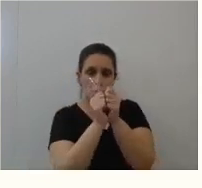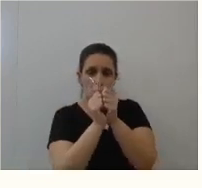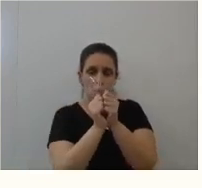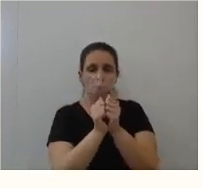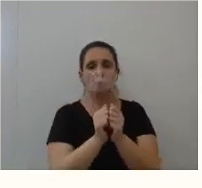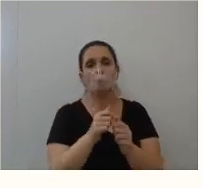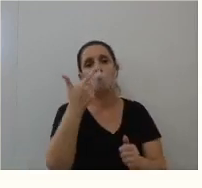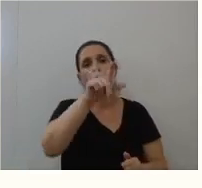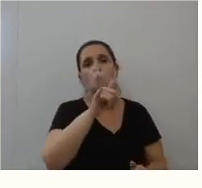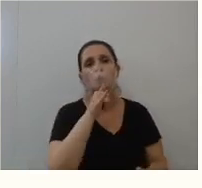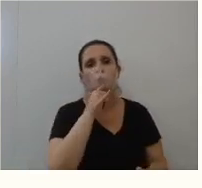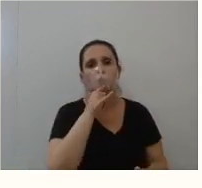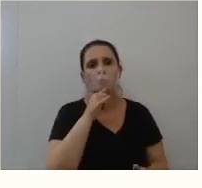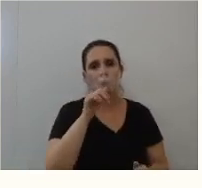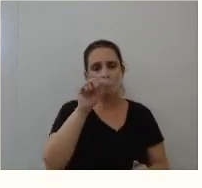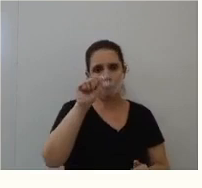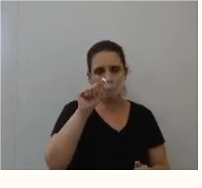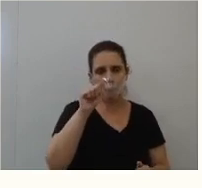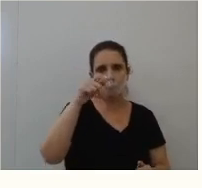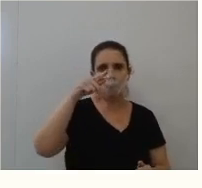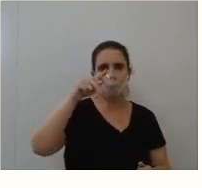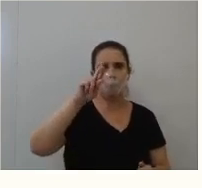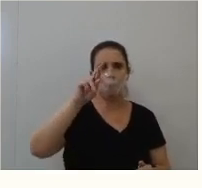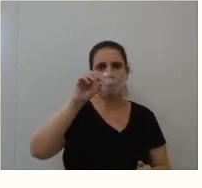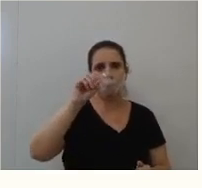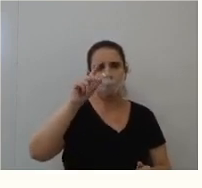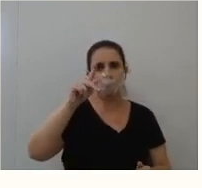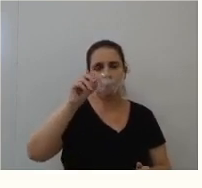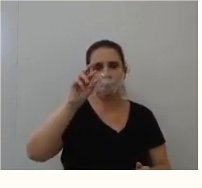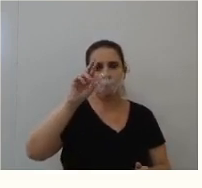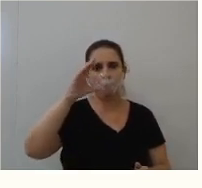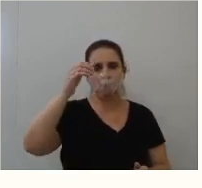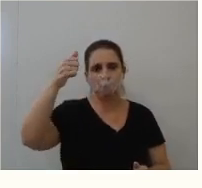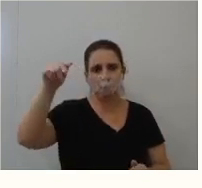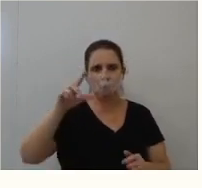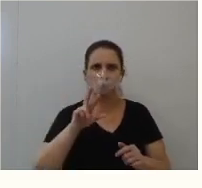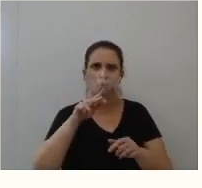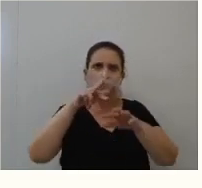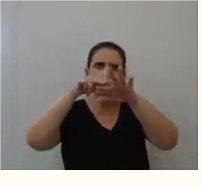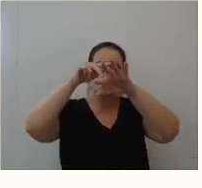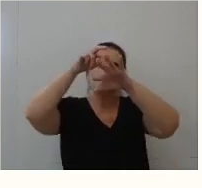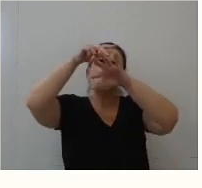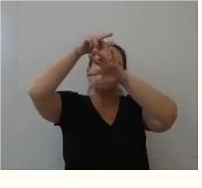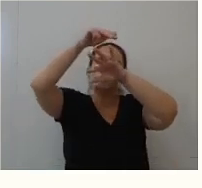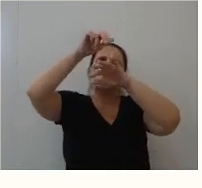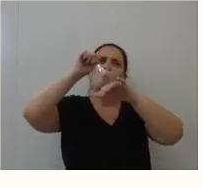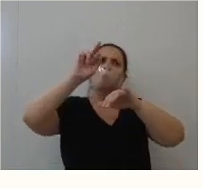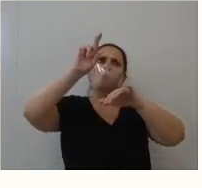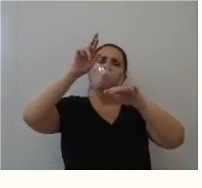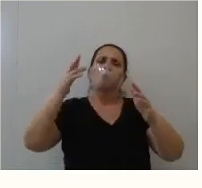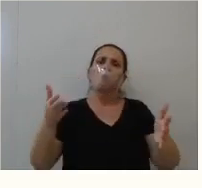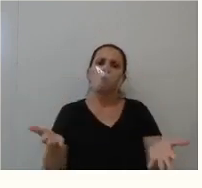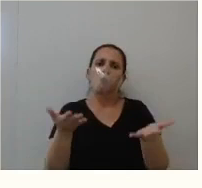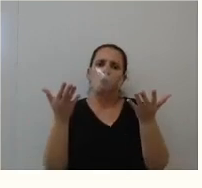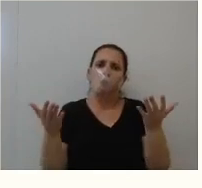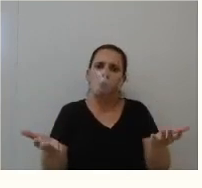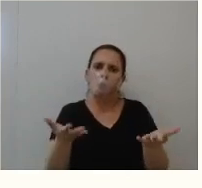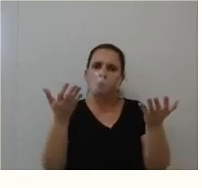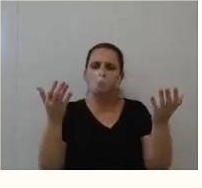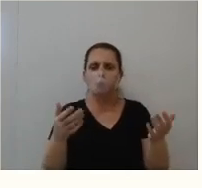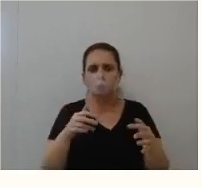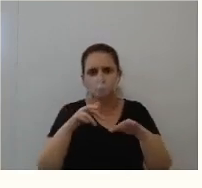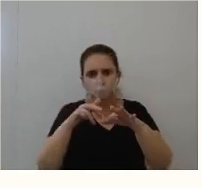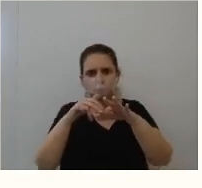Outro exemplo. À proporção que subíamos, o ar ia ficando mais leve. Perceba, à proporção